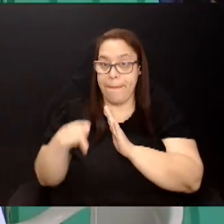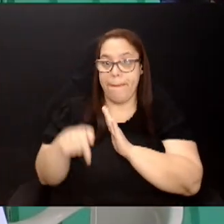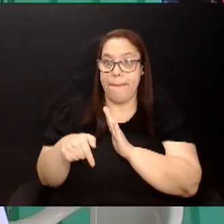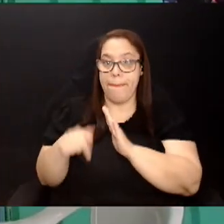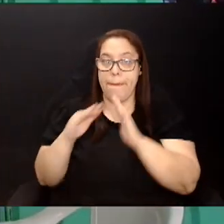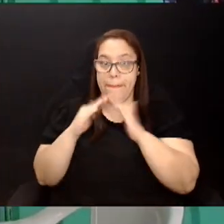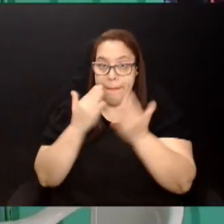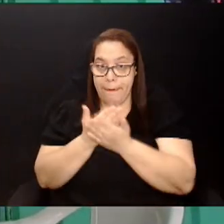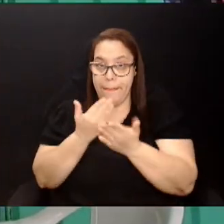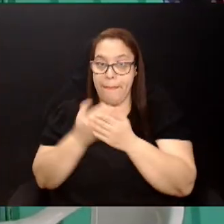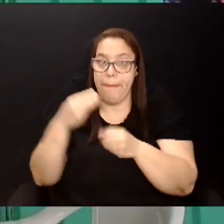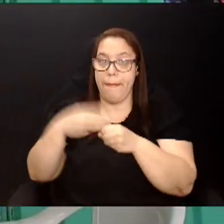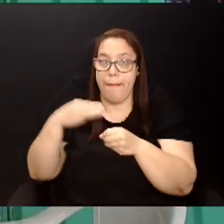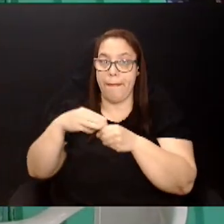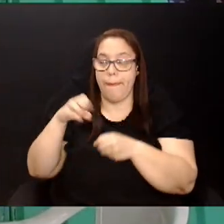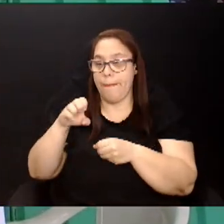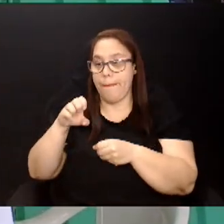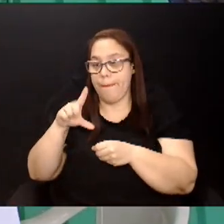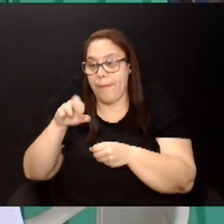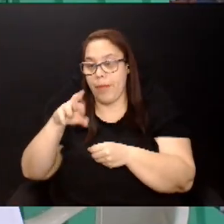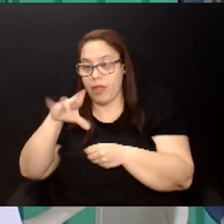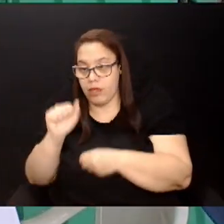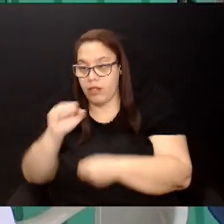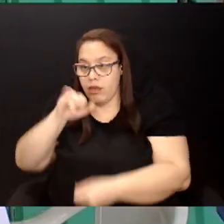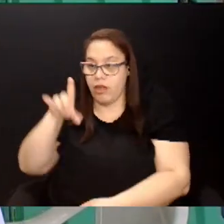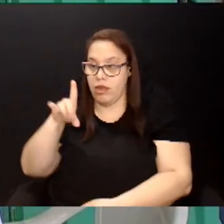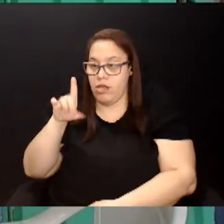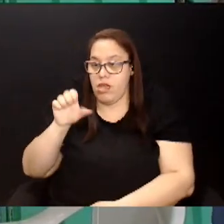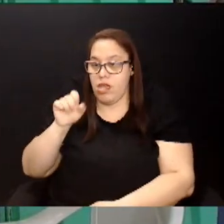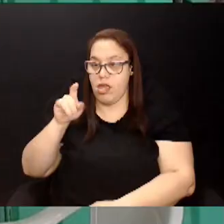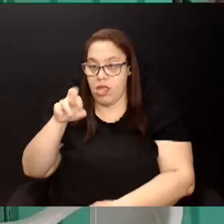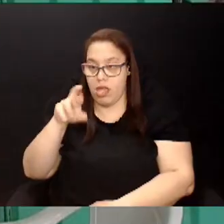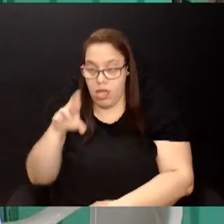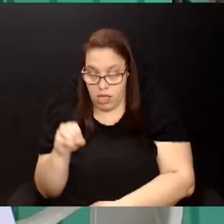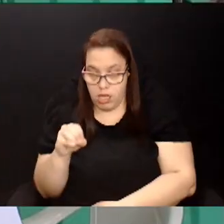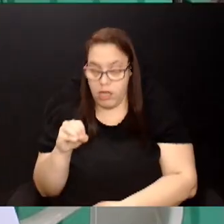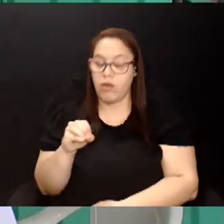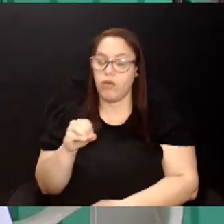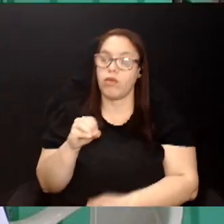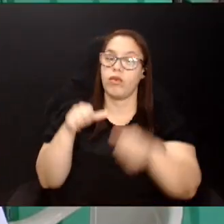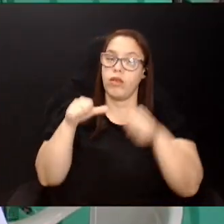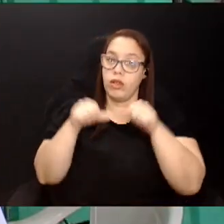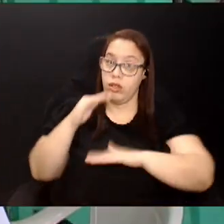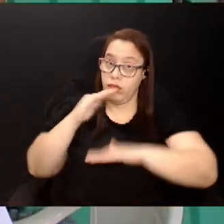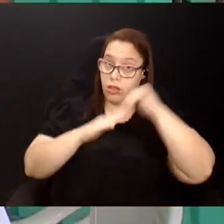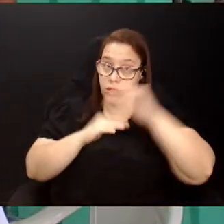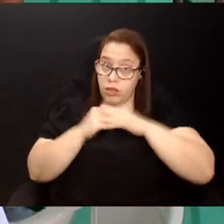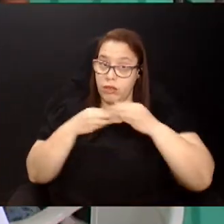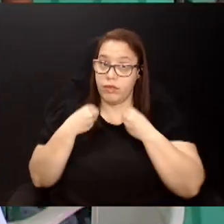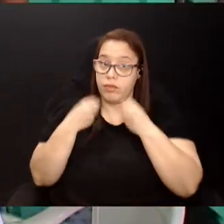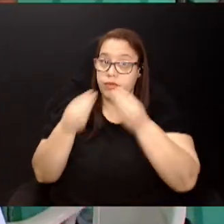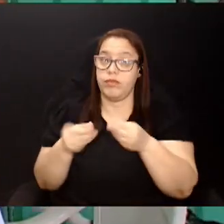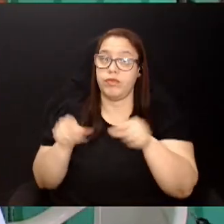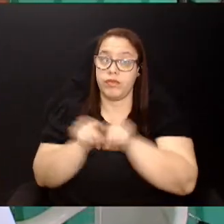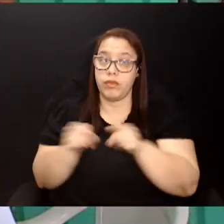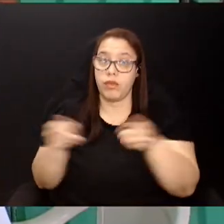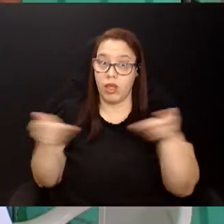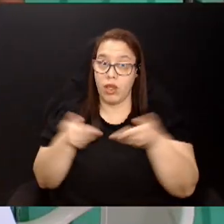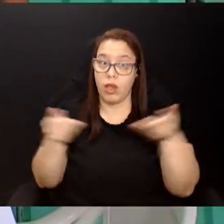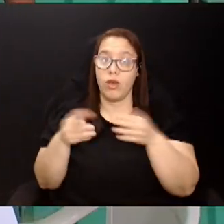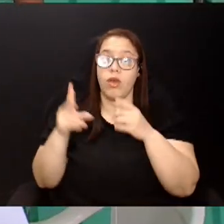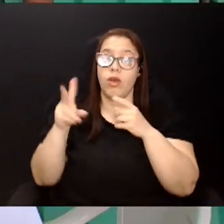Municipal Elvira, aqui do Jardim São Pedro. Esse serviço que a gente oferece, que é hoje aqui, é